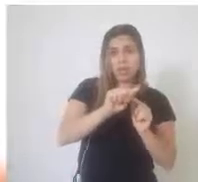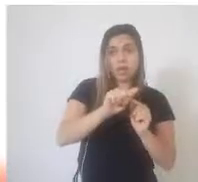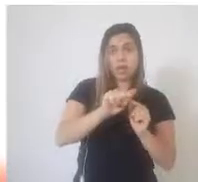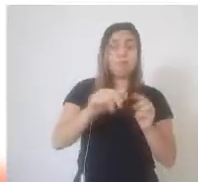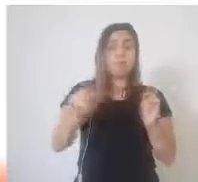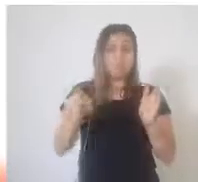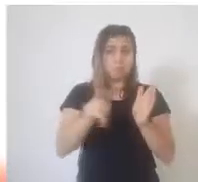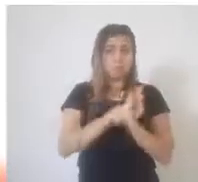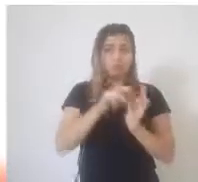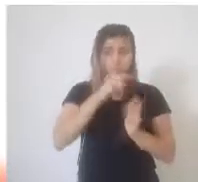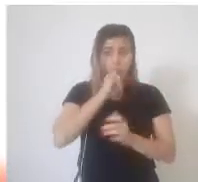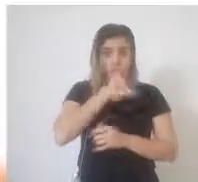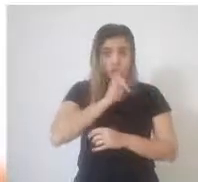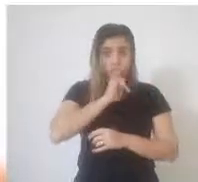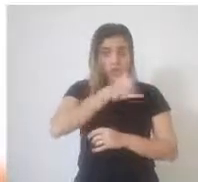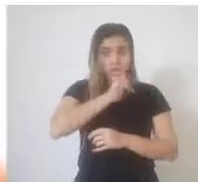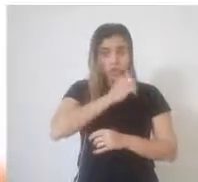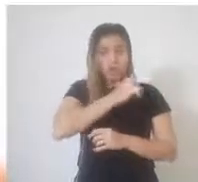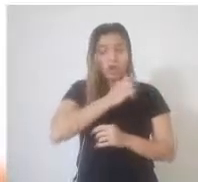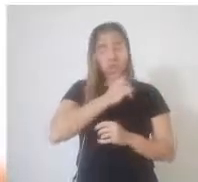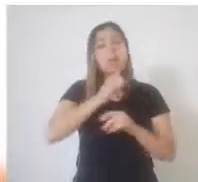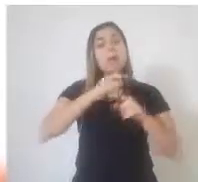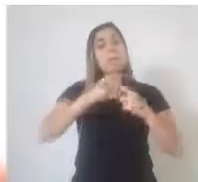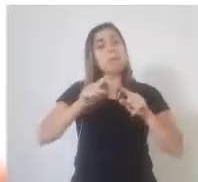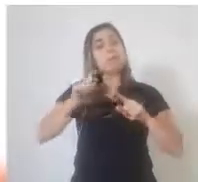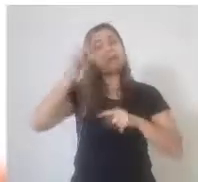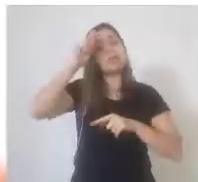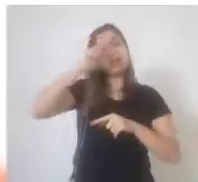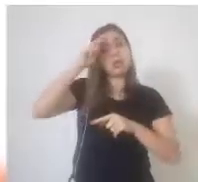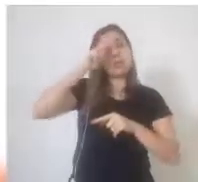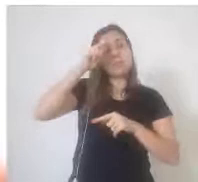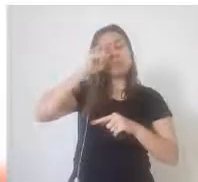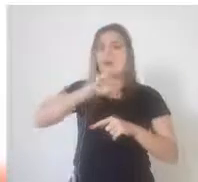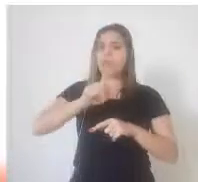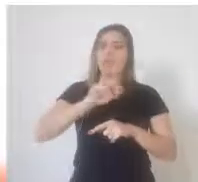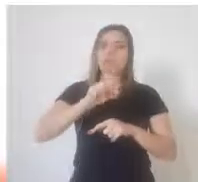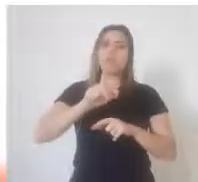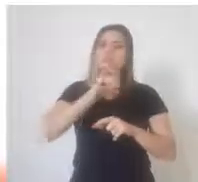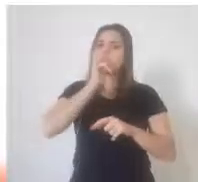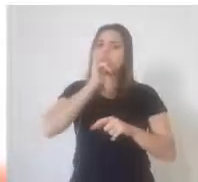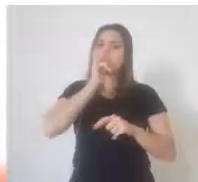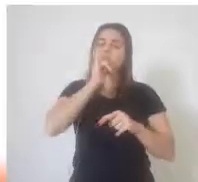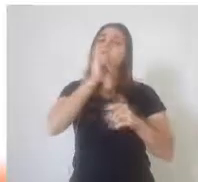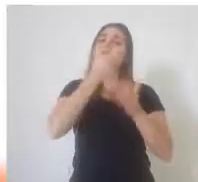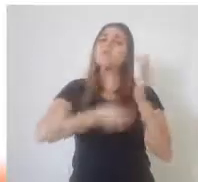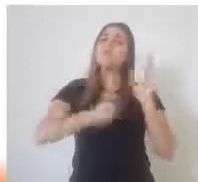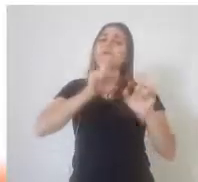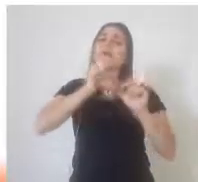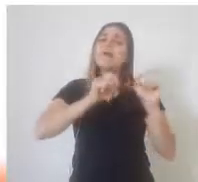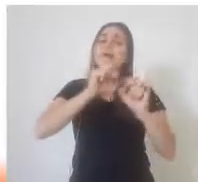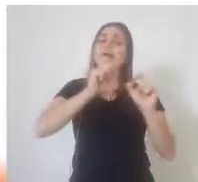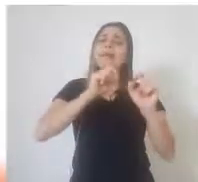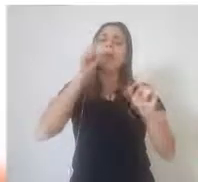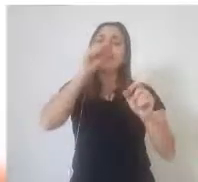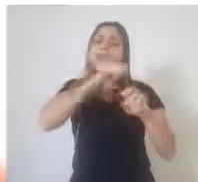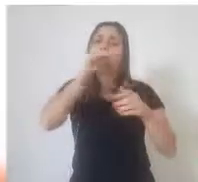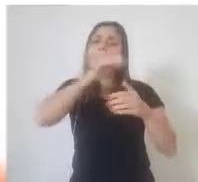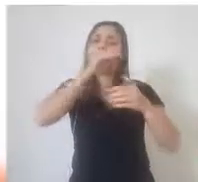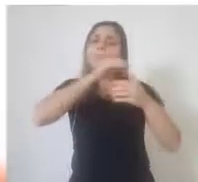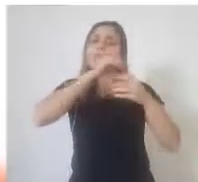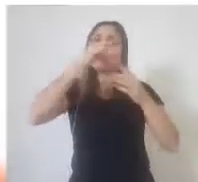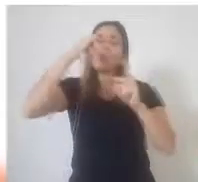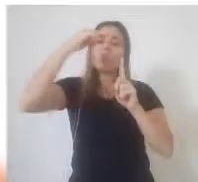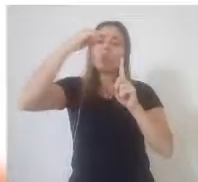trifosfato, né, uma molécula super energética. Só que, como eu disse, esse processo não é totalmente eficiente e ocorre perda de